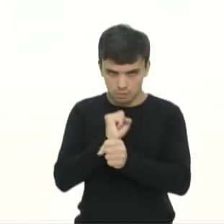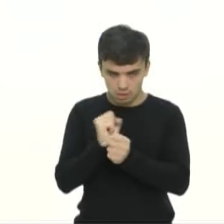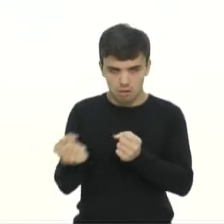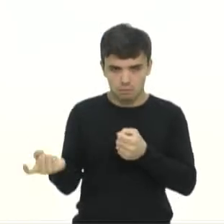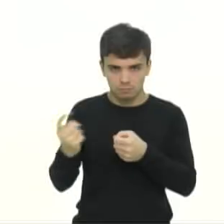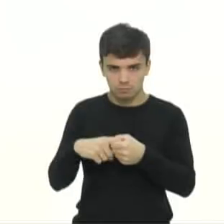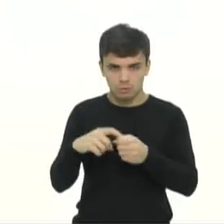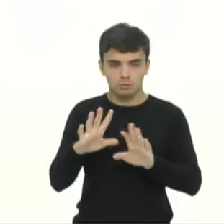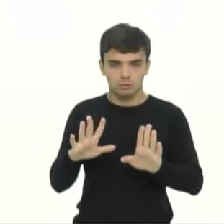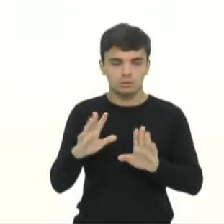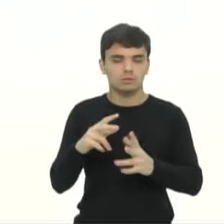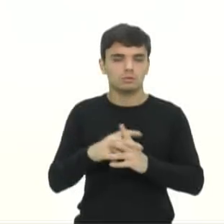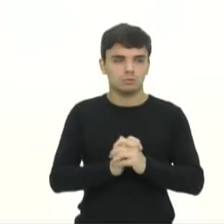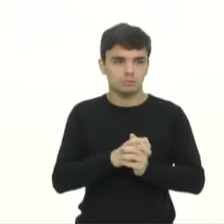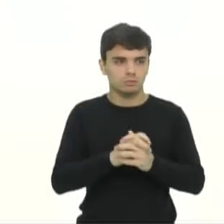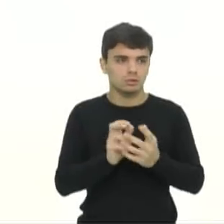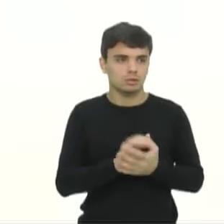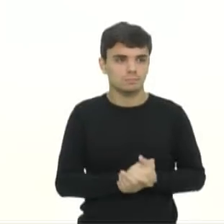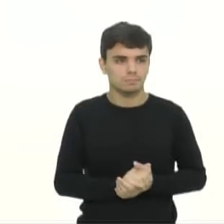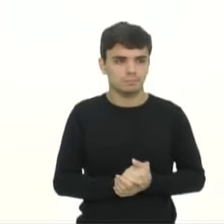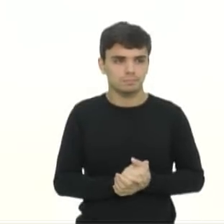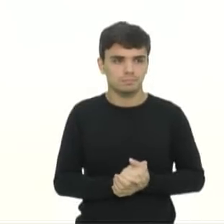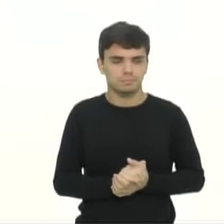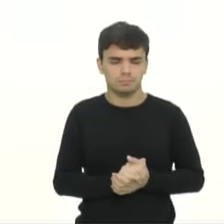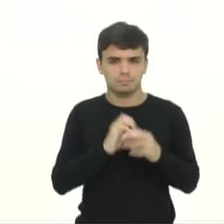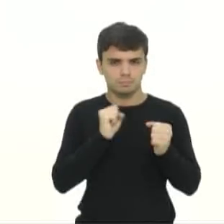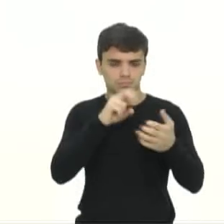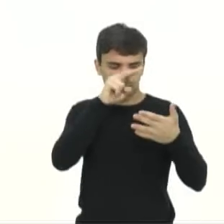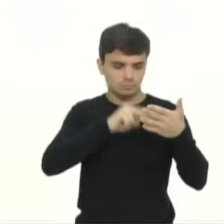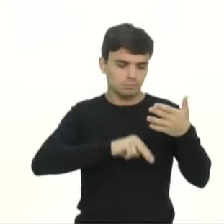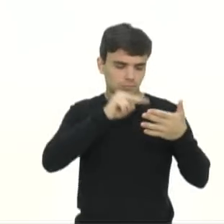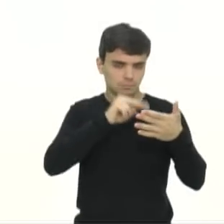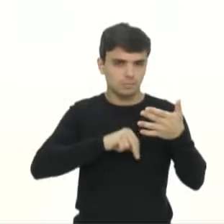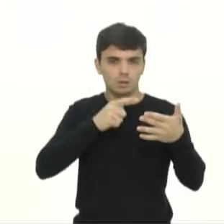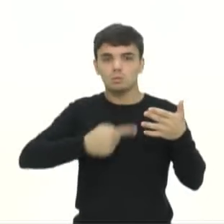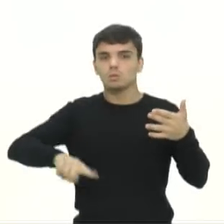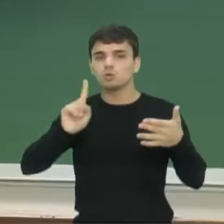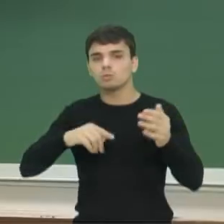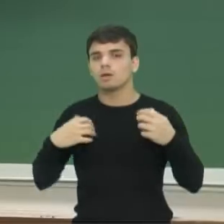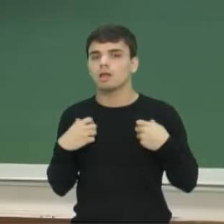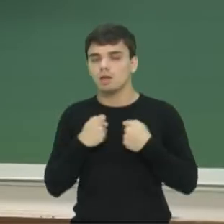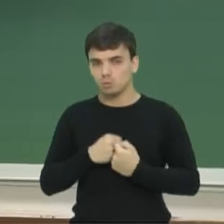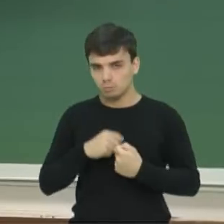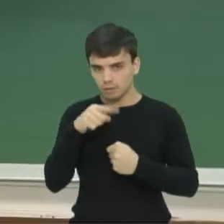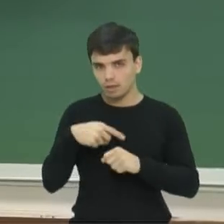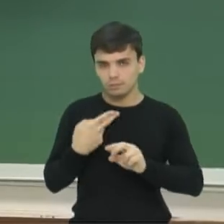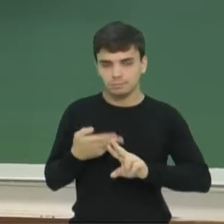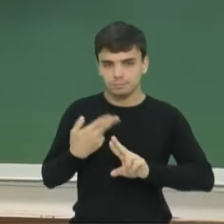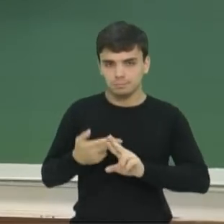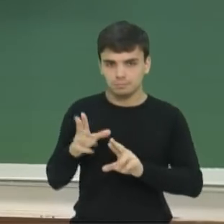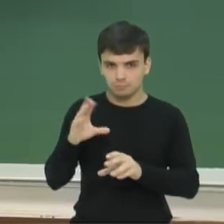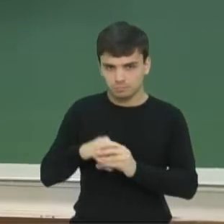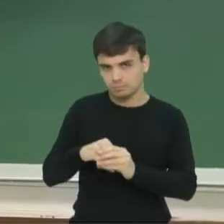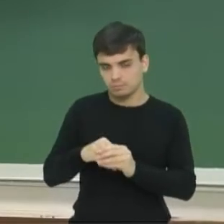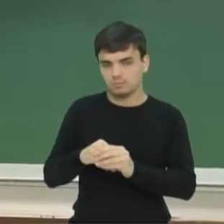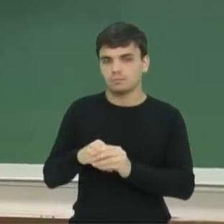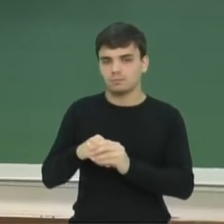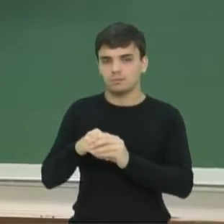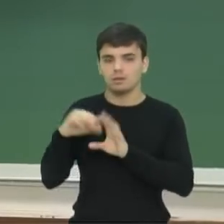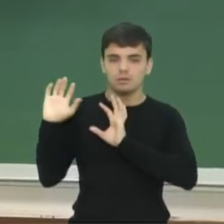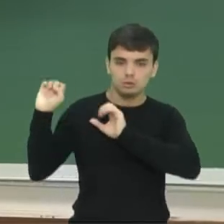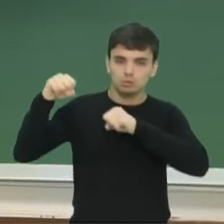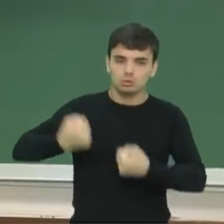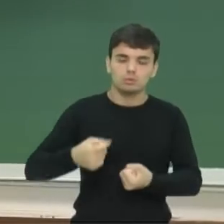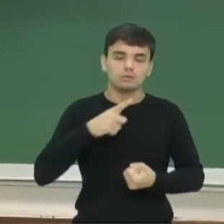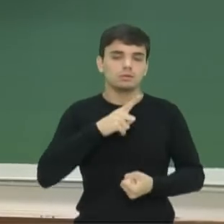é o fim da luta e o Judogi é o kimono. Então são esses termos que são usados dentro do judô. Né? Então cada um desses termos